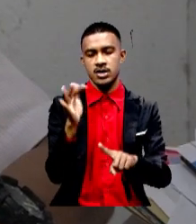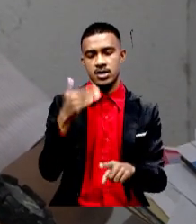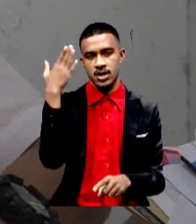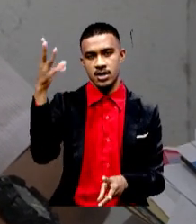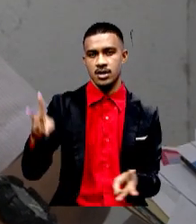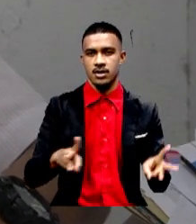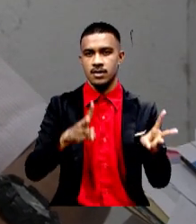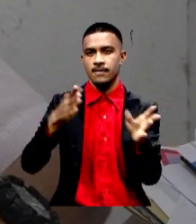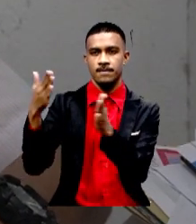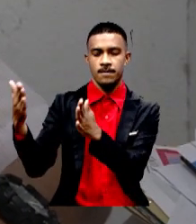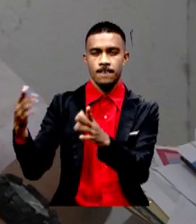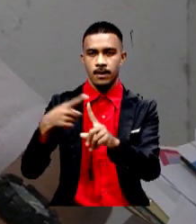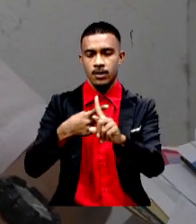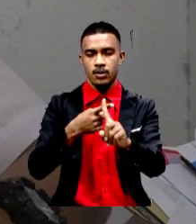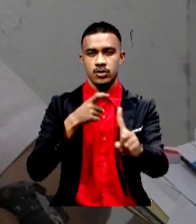ninin kusi